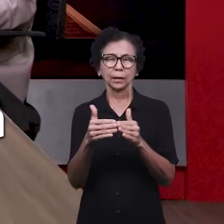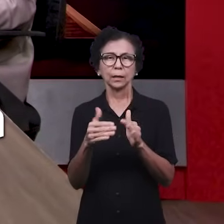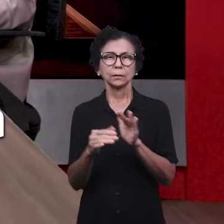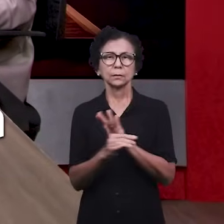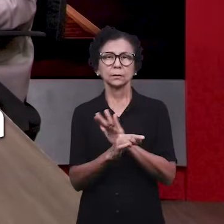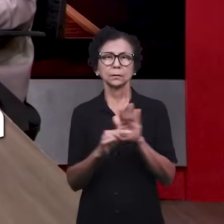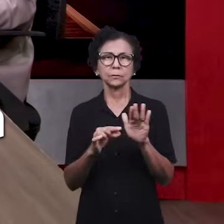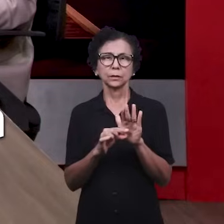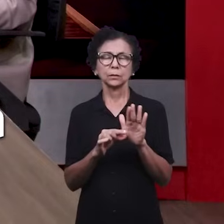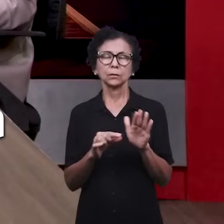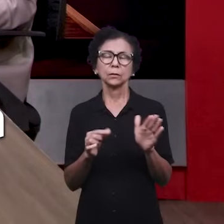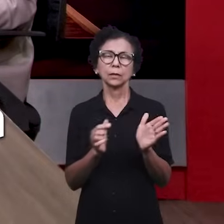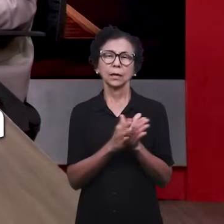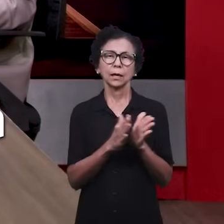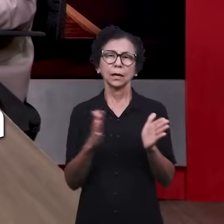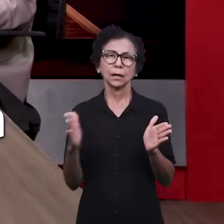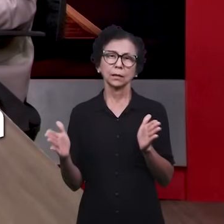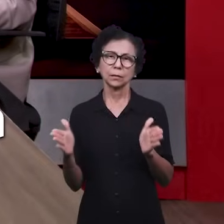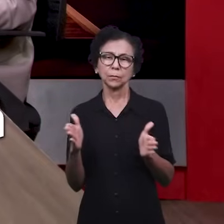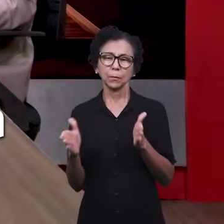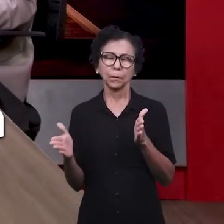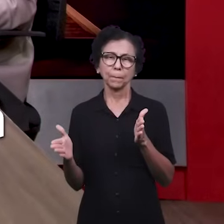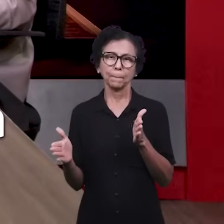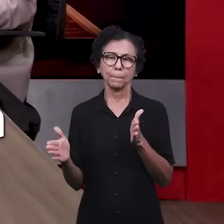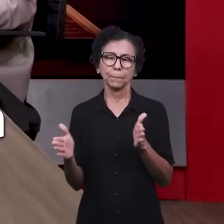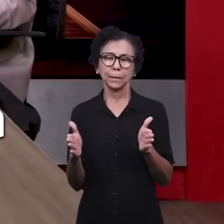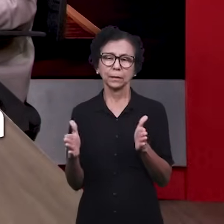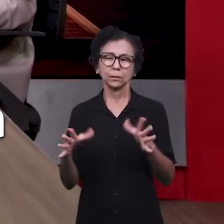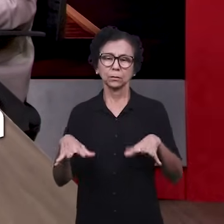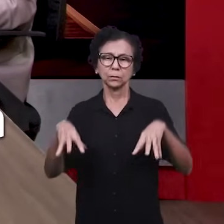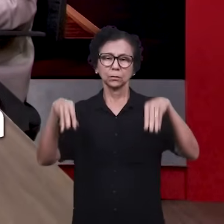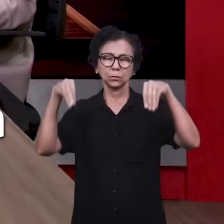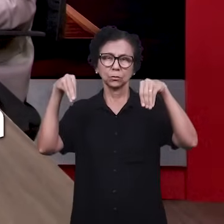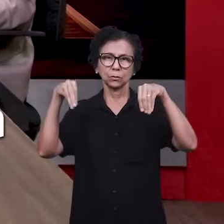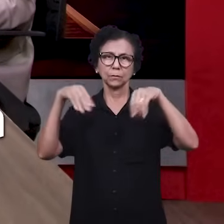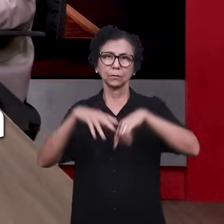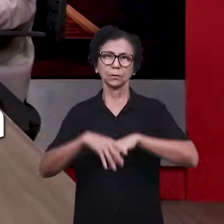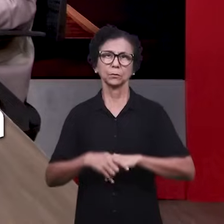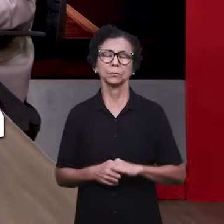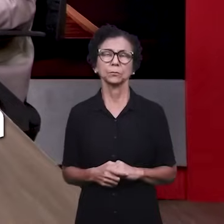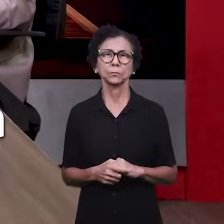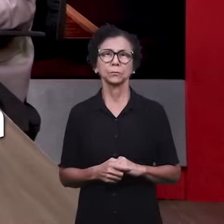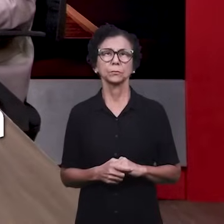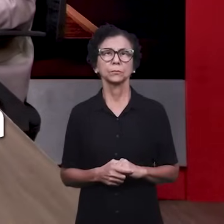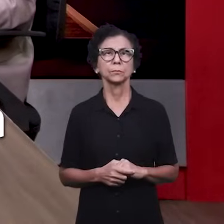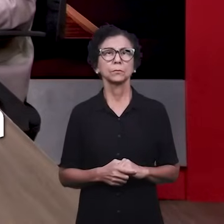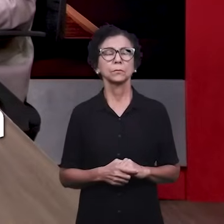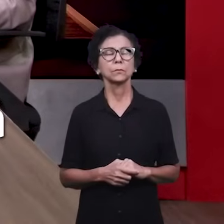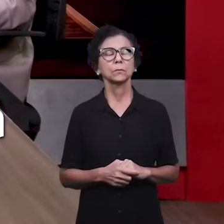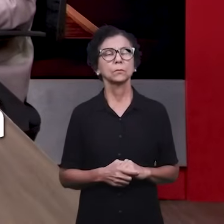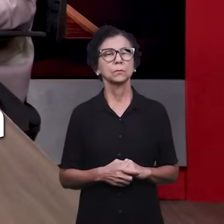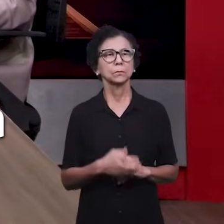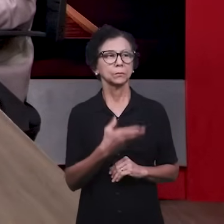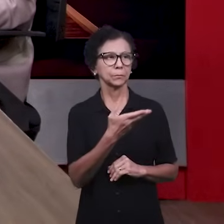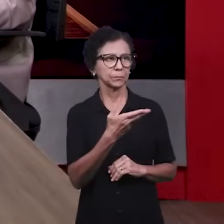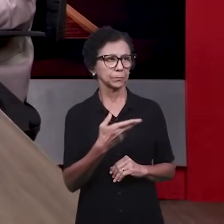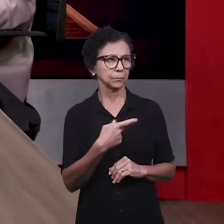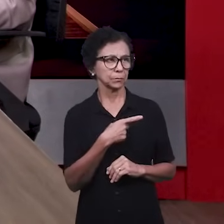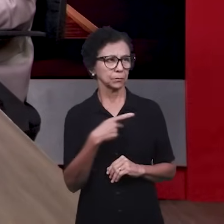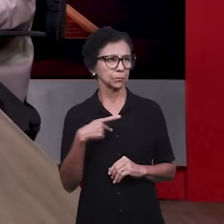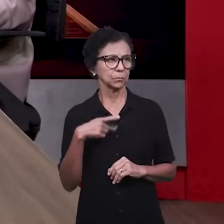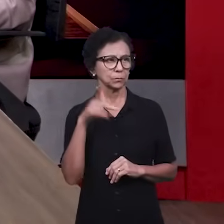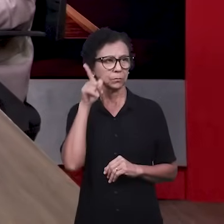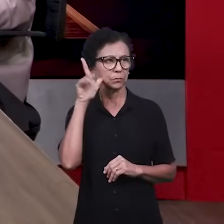episódio até o tempo da igreja medieval. Então, eu quero passar a palavra aqui ao pastor